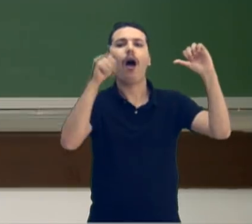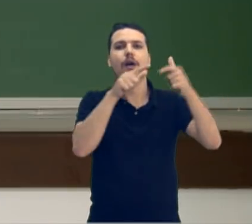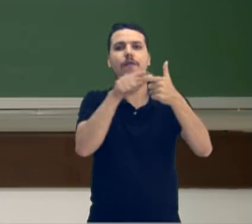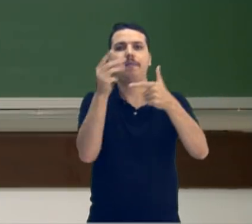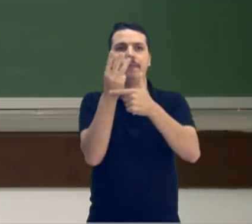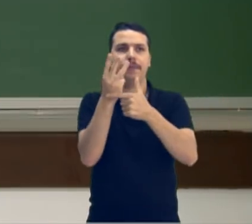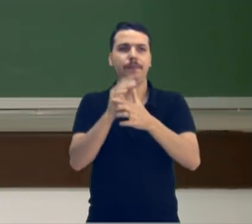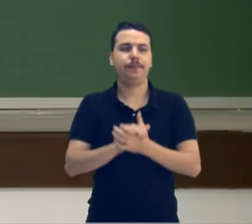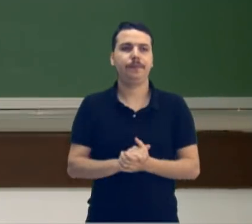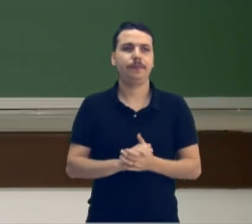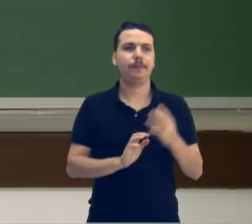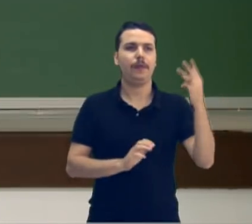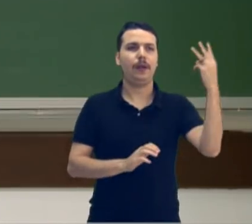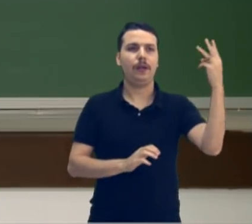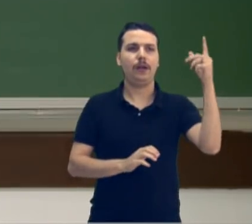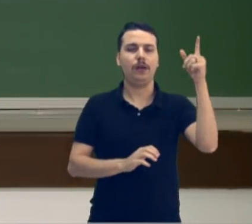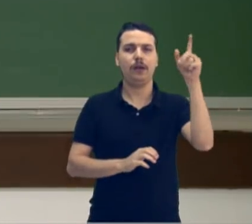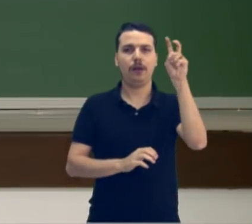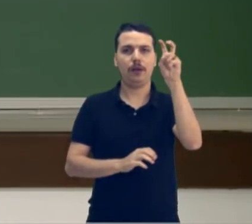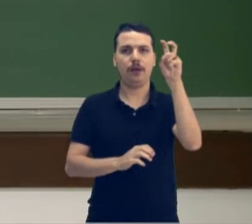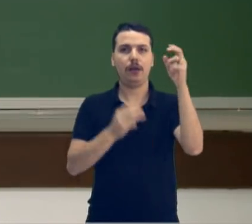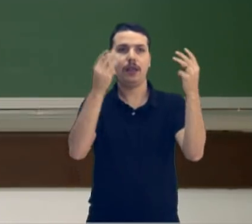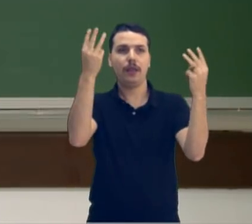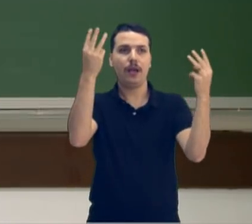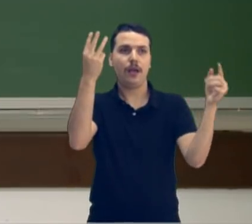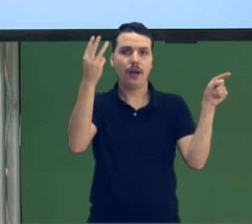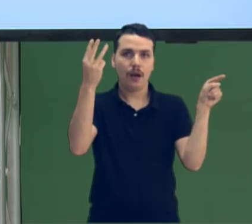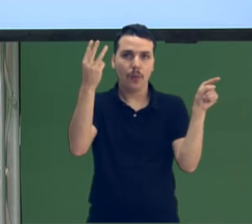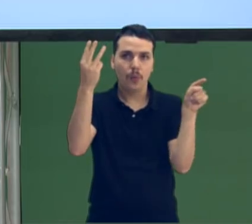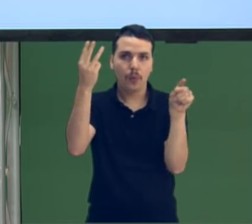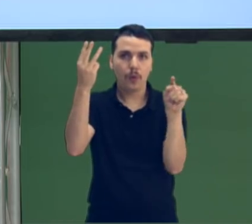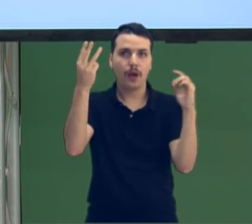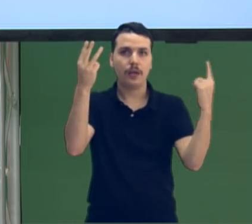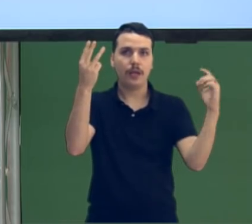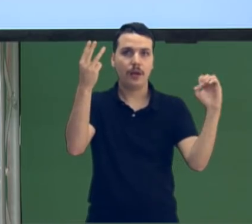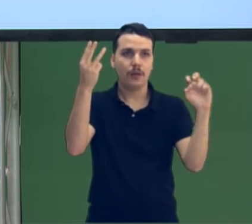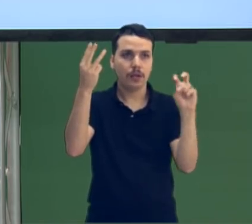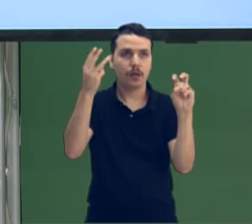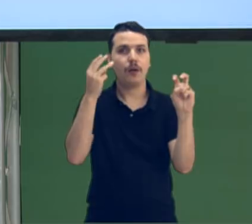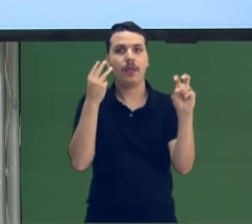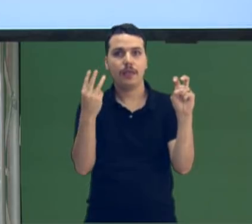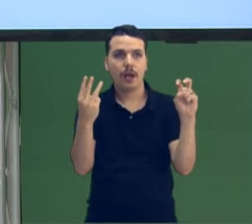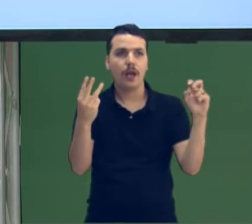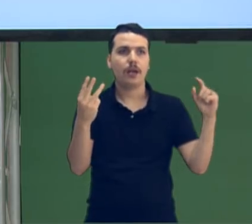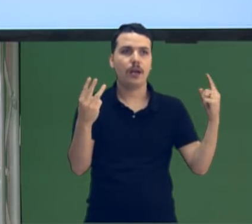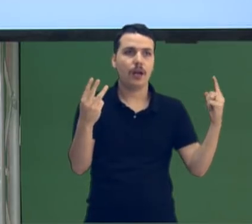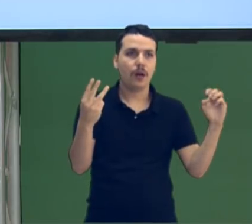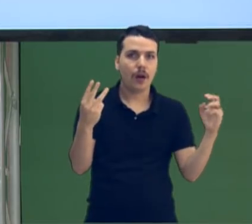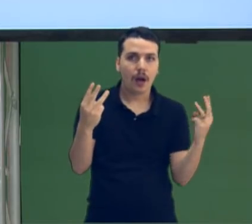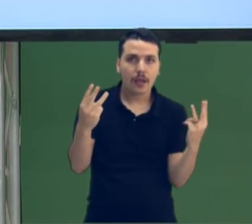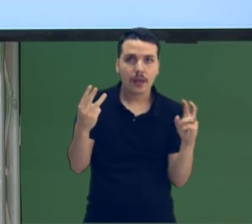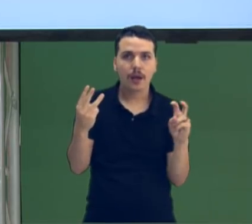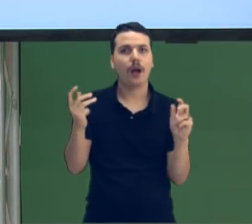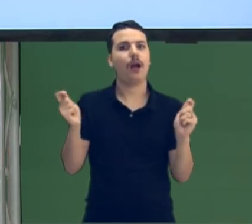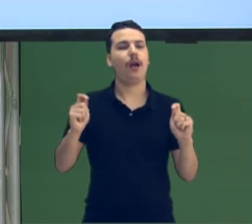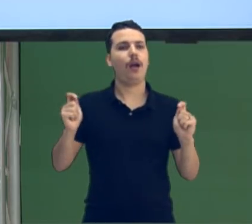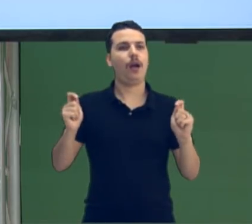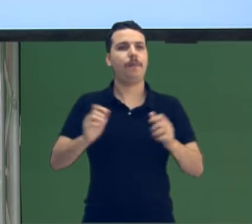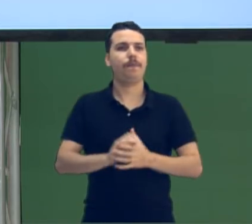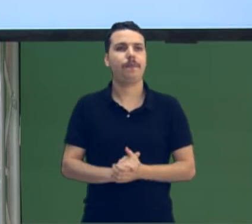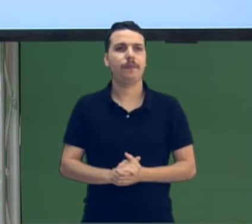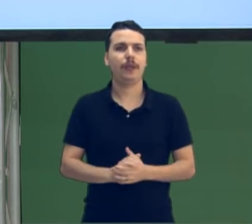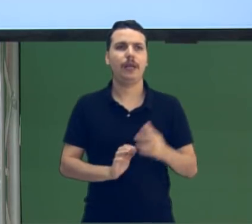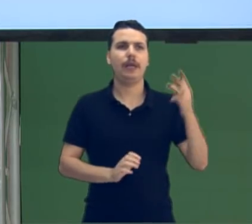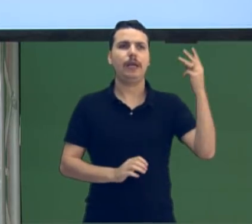divisão. Dividido por 3. Deu a divisão. Tudo bem? Vamos se atentar a um detalhe aqui, ó.